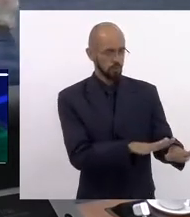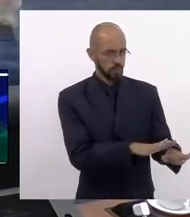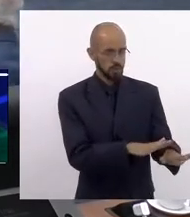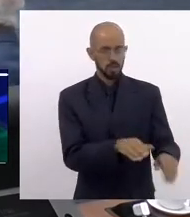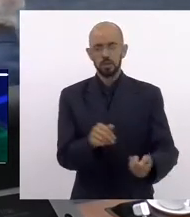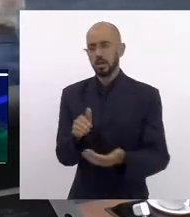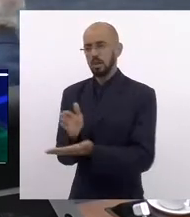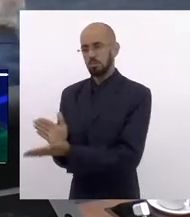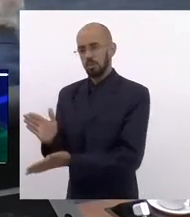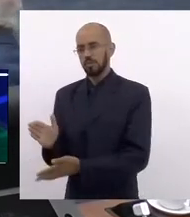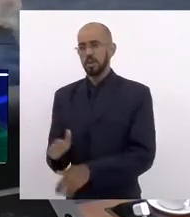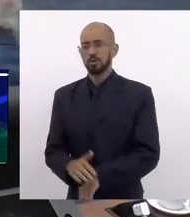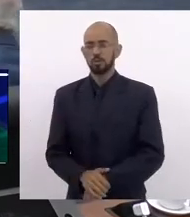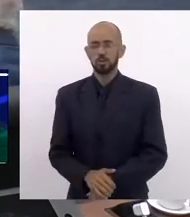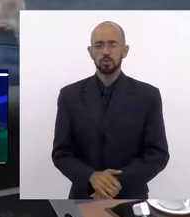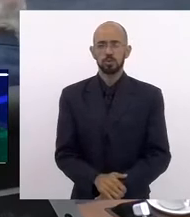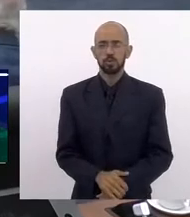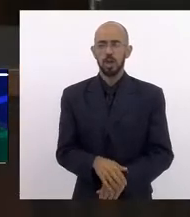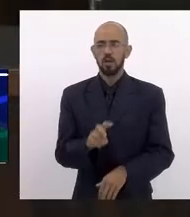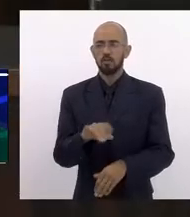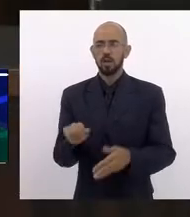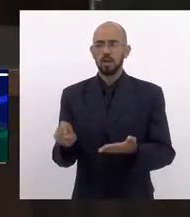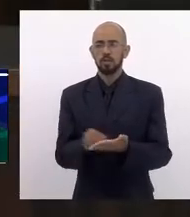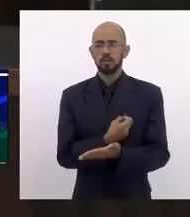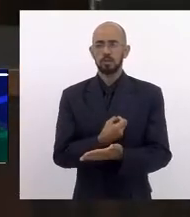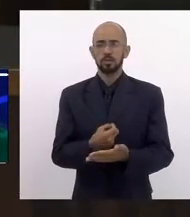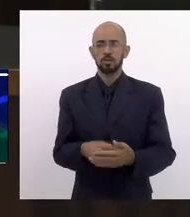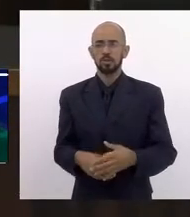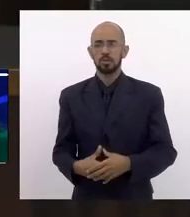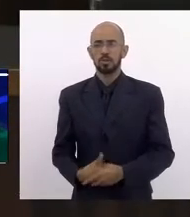estão. Aprovado. Vai autógrafo.